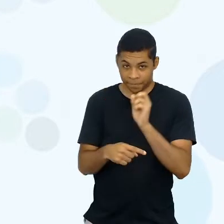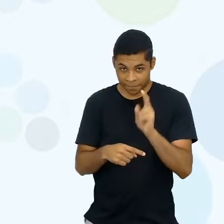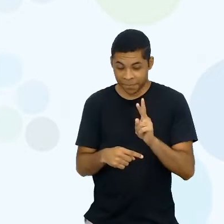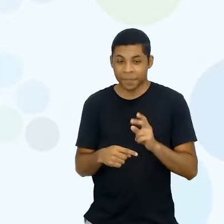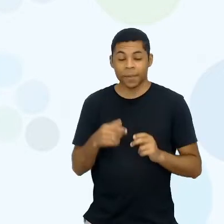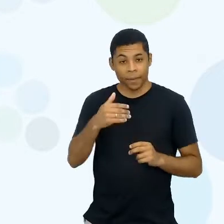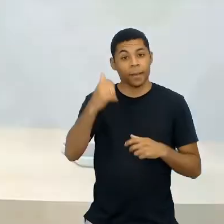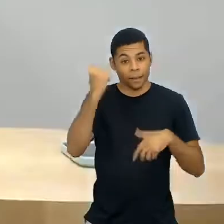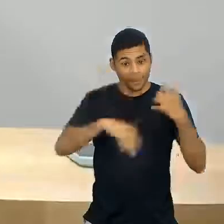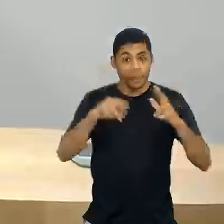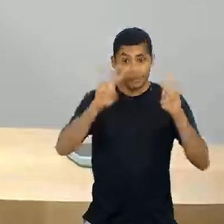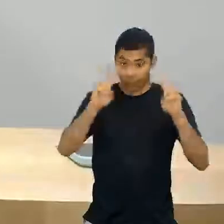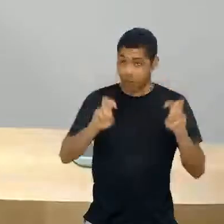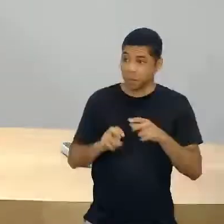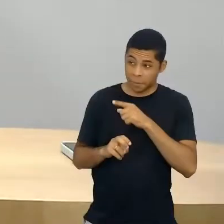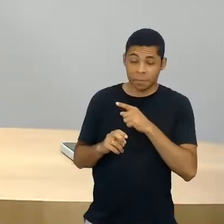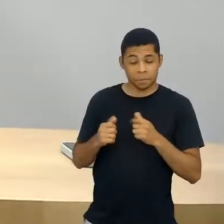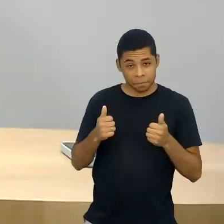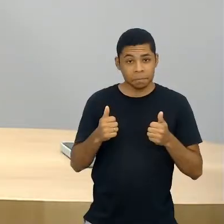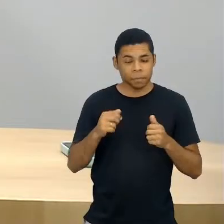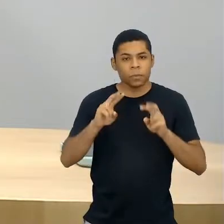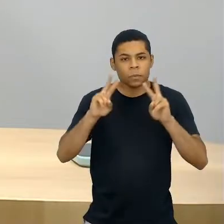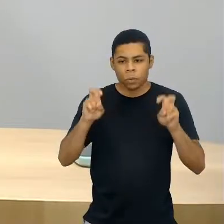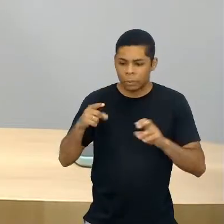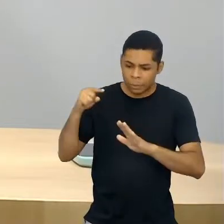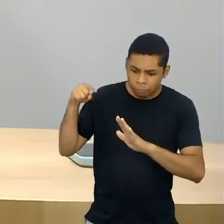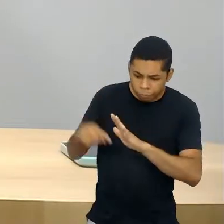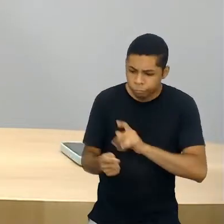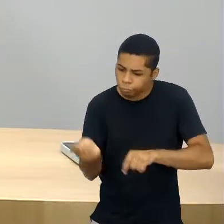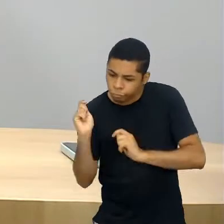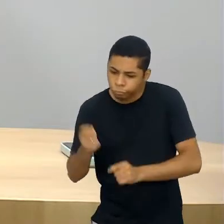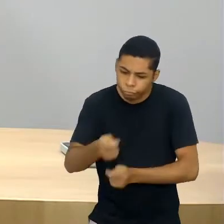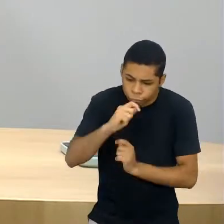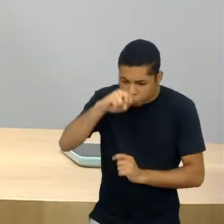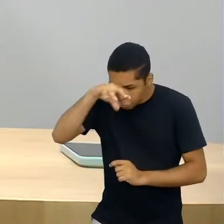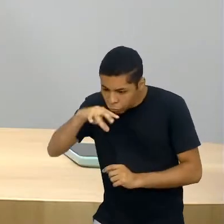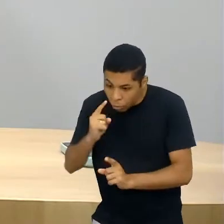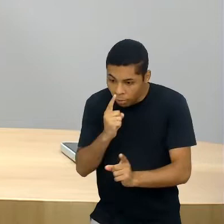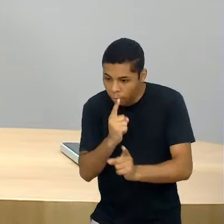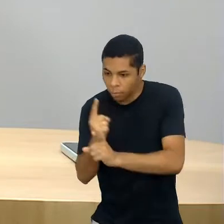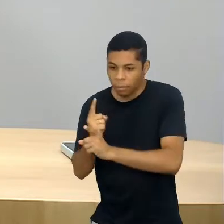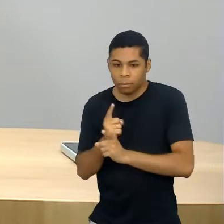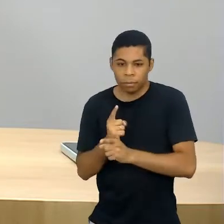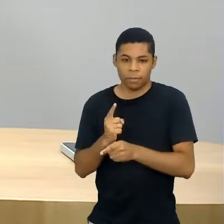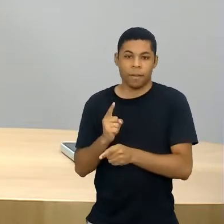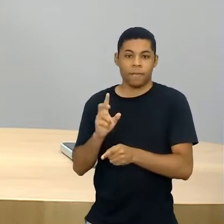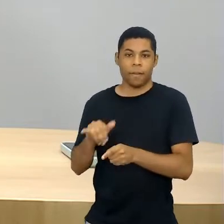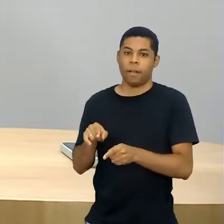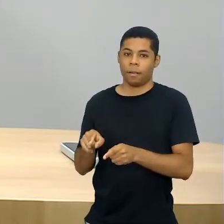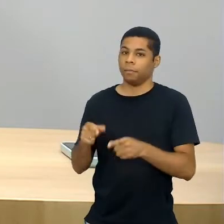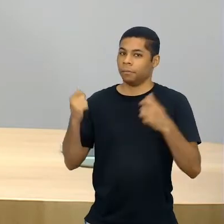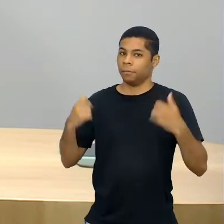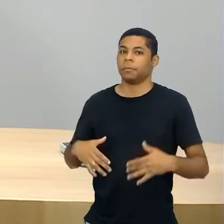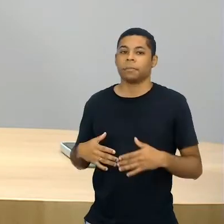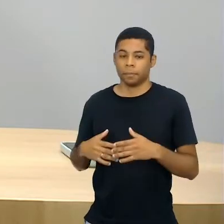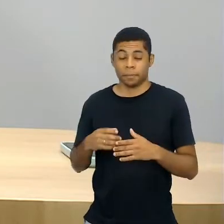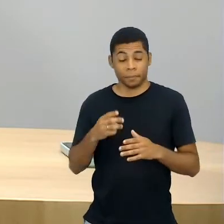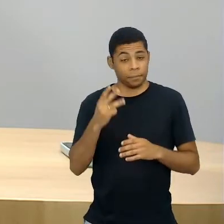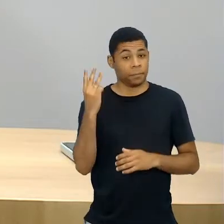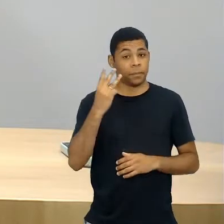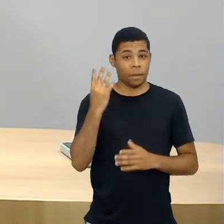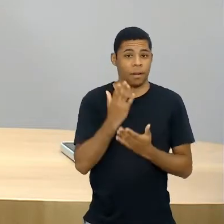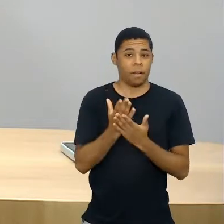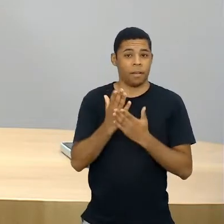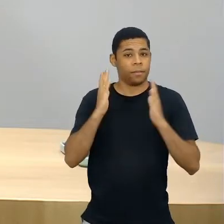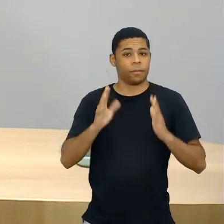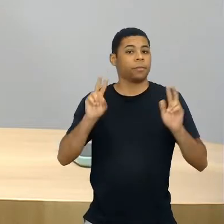vamos estar falando aí, né, sobre os minerais, né? A gente vai continuar essa aula, né? Vocês viram aí que é a terceira aula, né, dessa